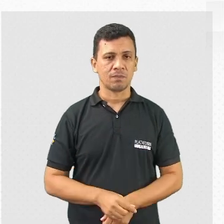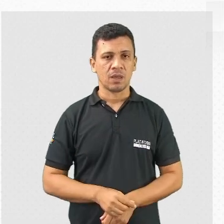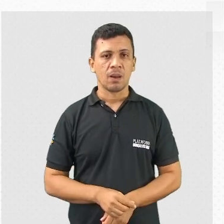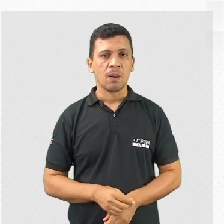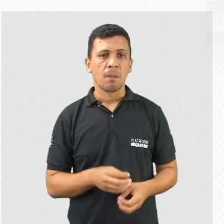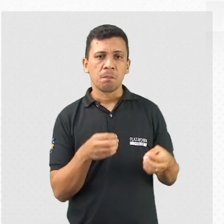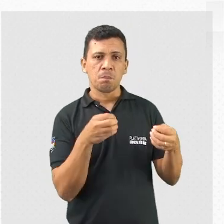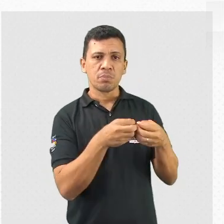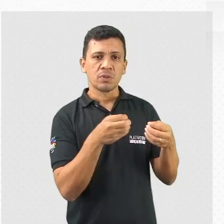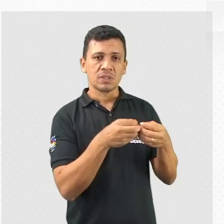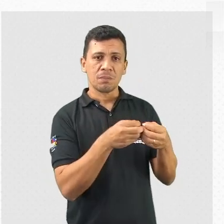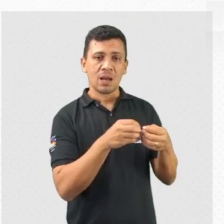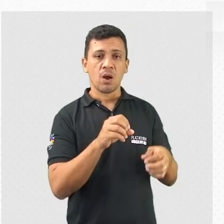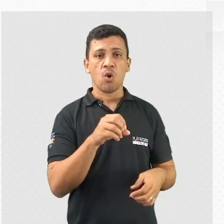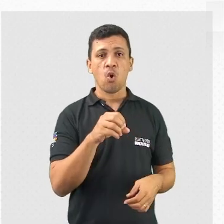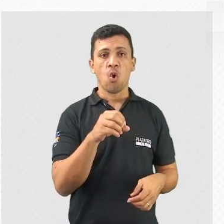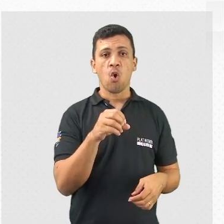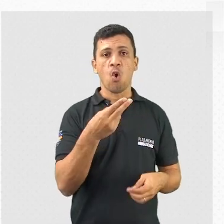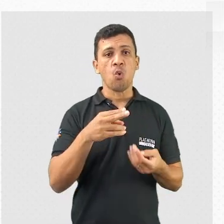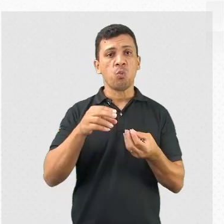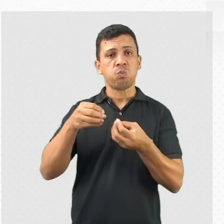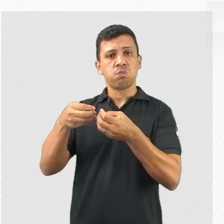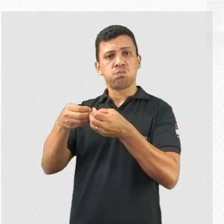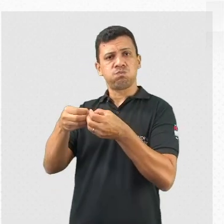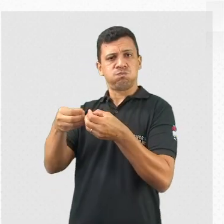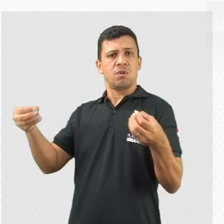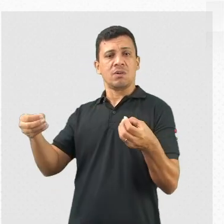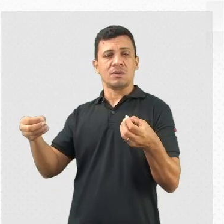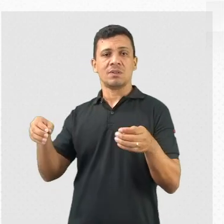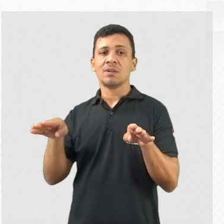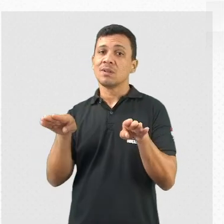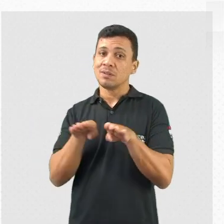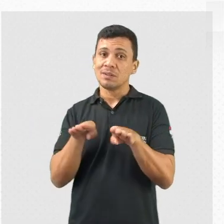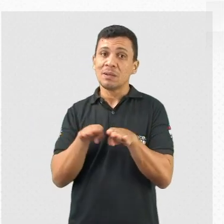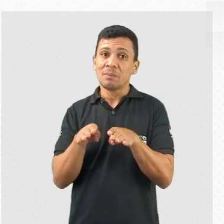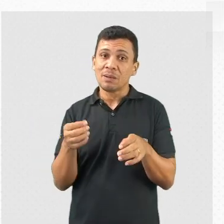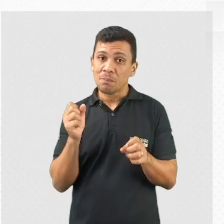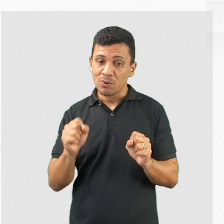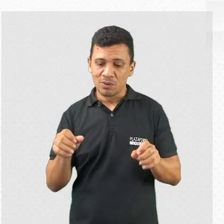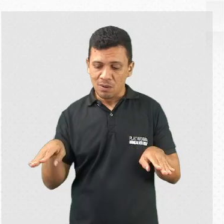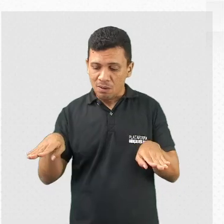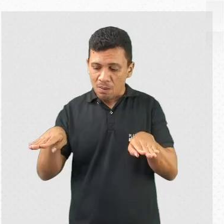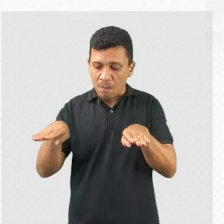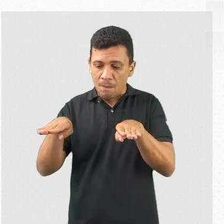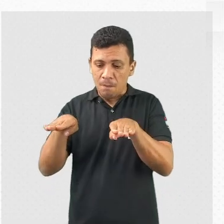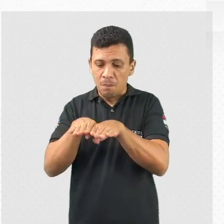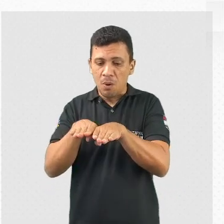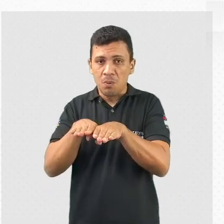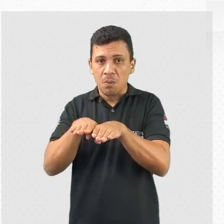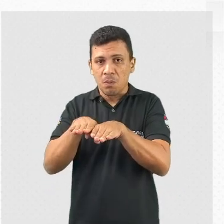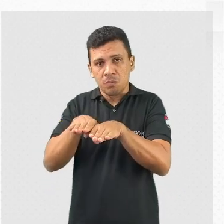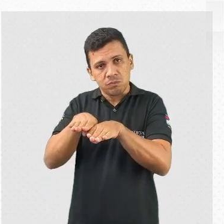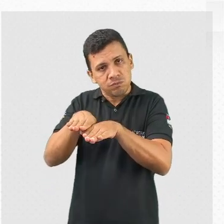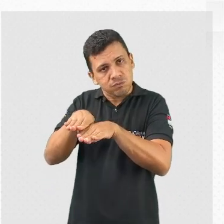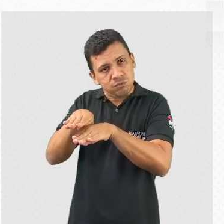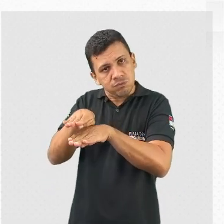aproximar-se ou se afastar uma das outras. E também deslizar. Vou botar aqui, ó. E